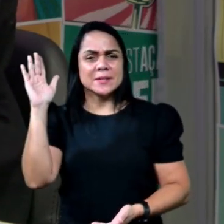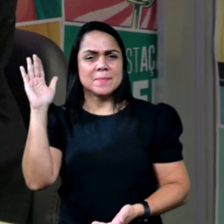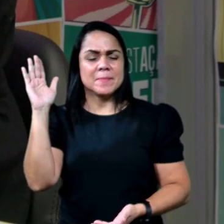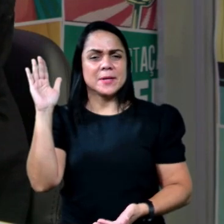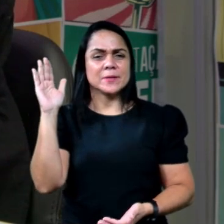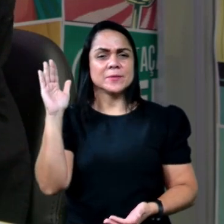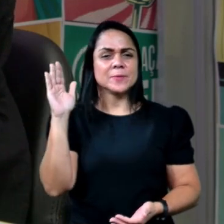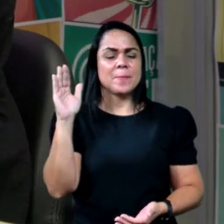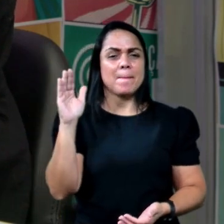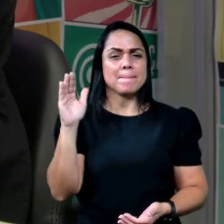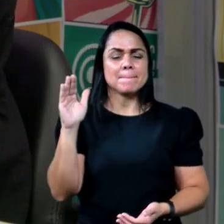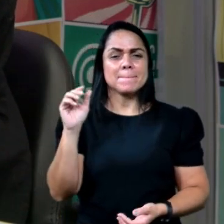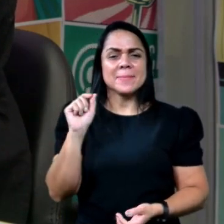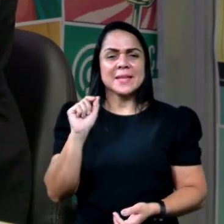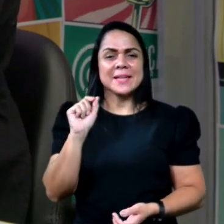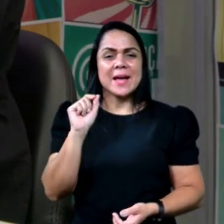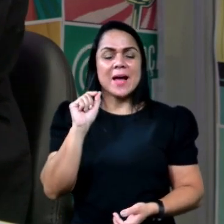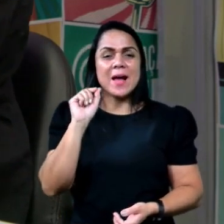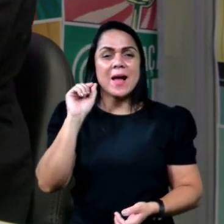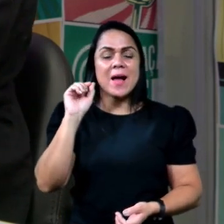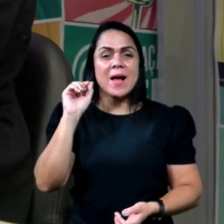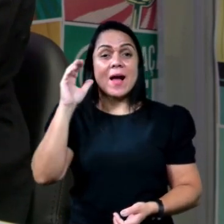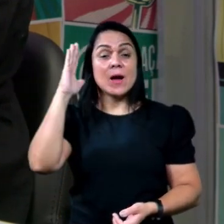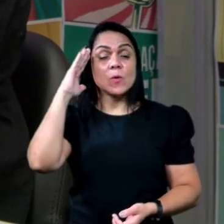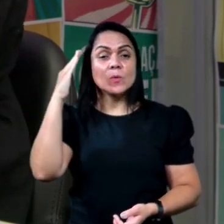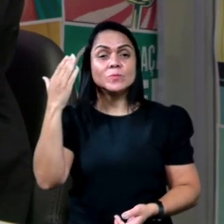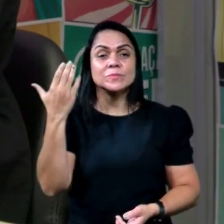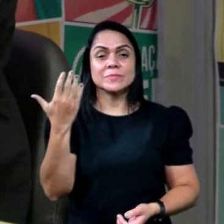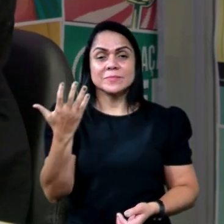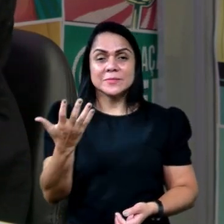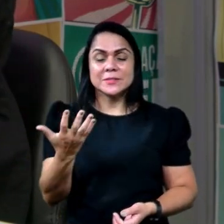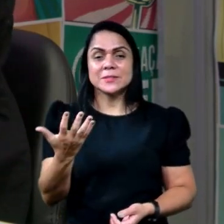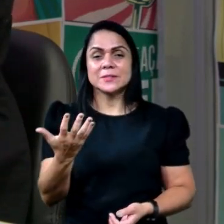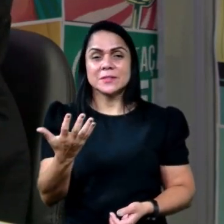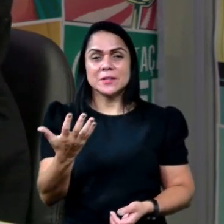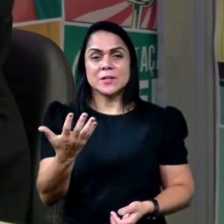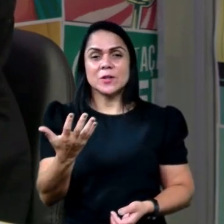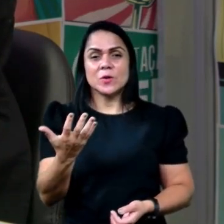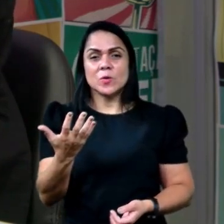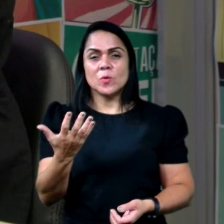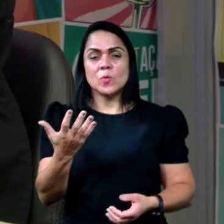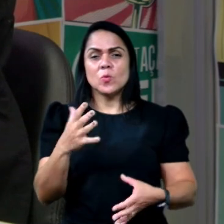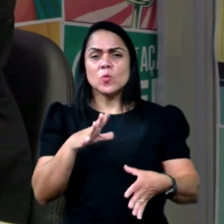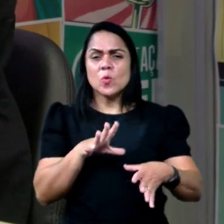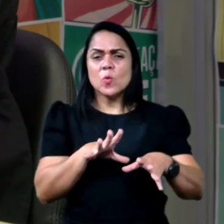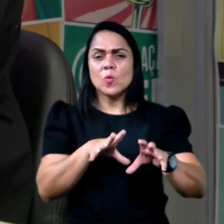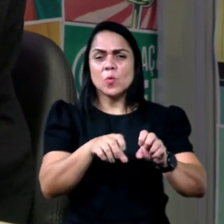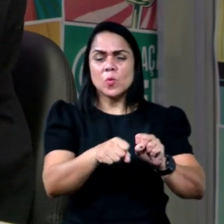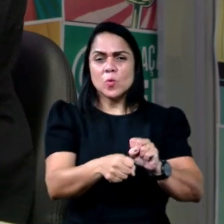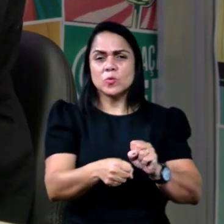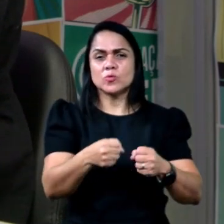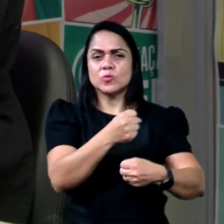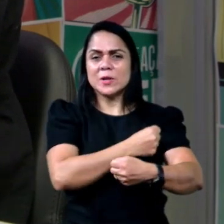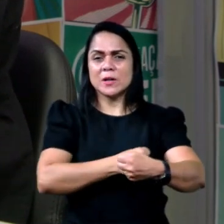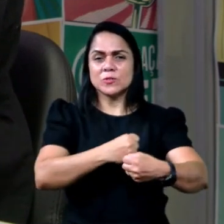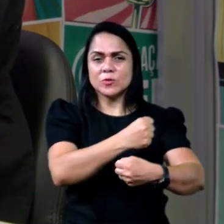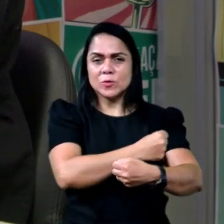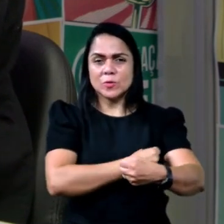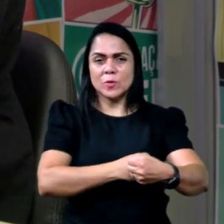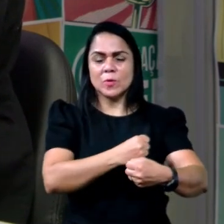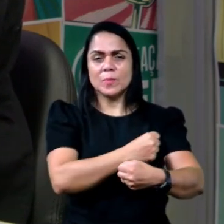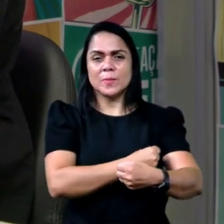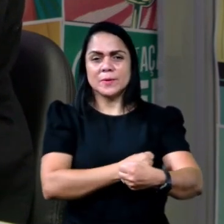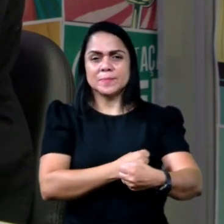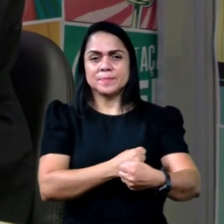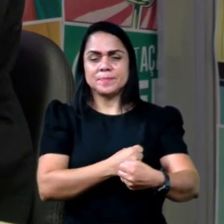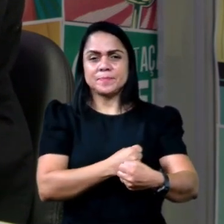dele. Ele aconteceu num modelo de concurso gastronômico. Na verdade, concurso gastronômico não, porque a